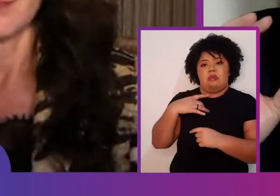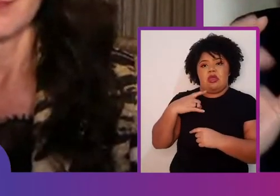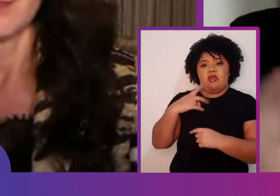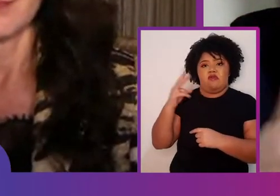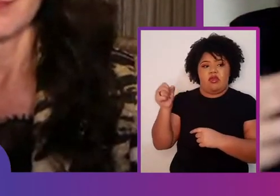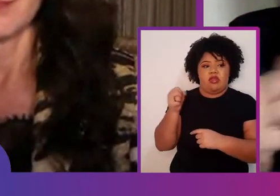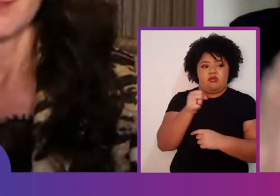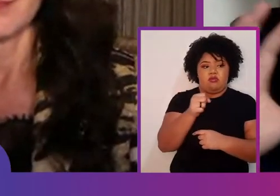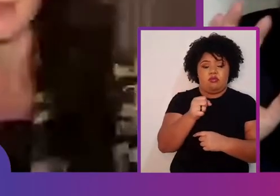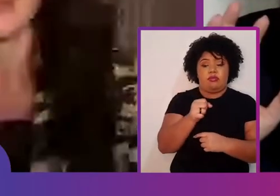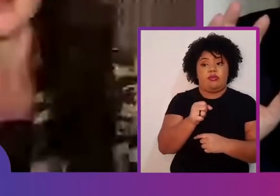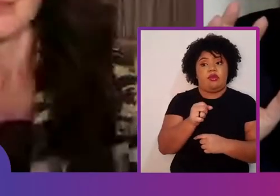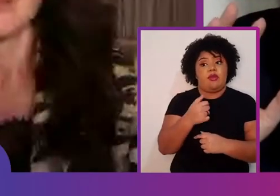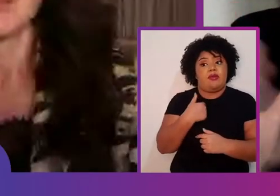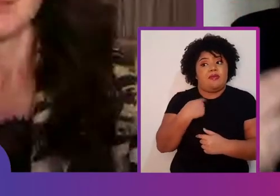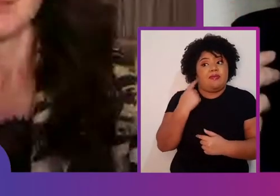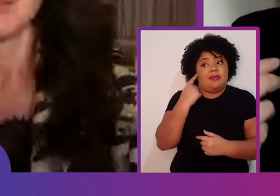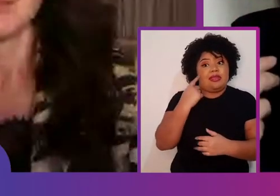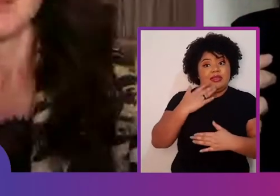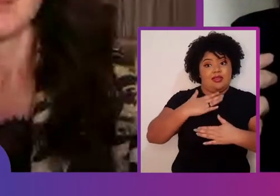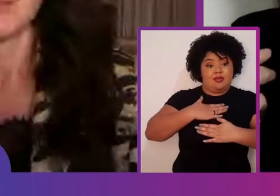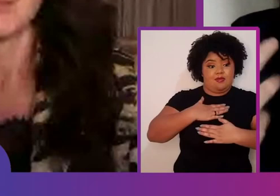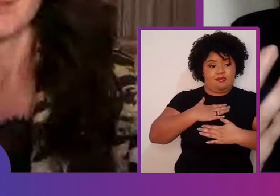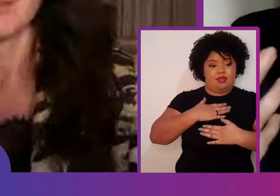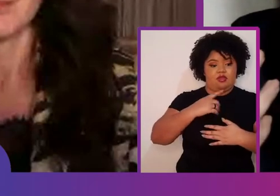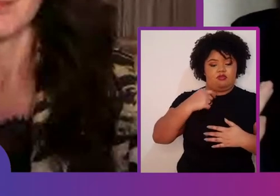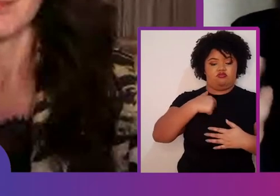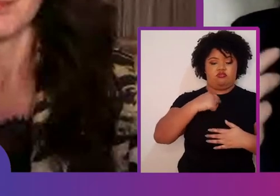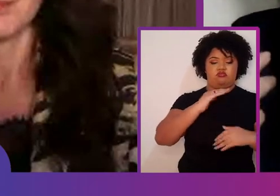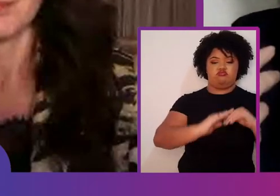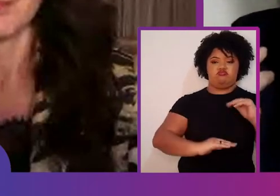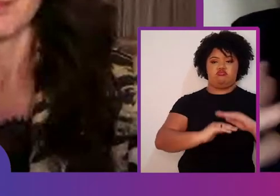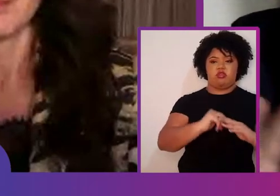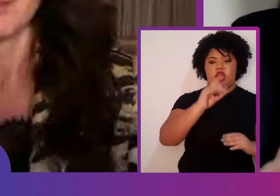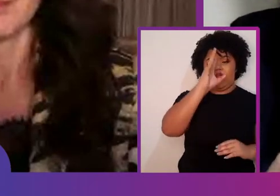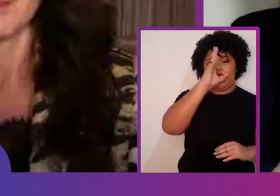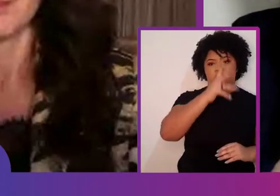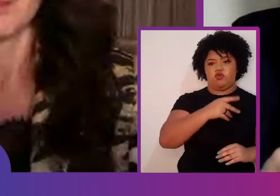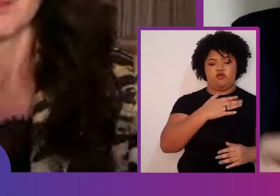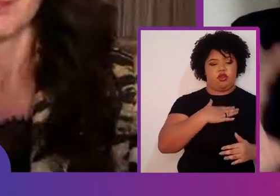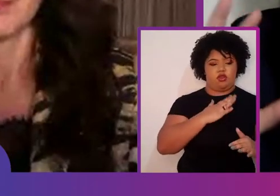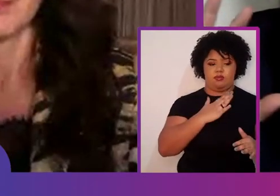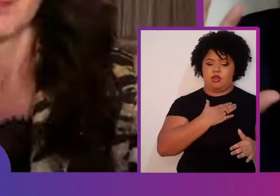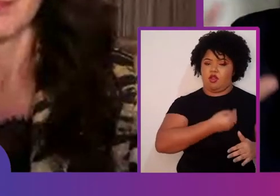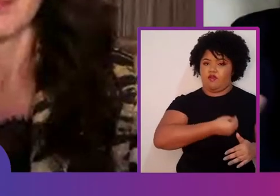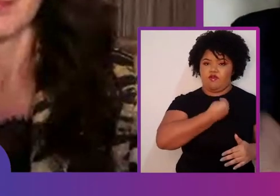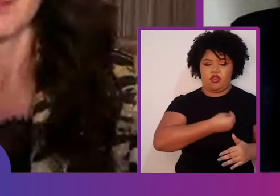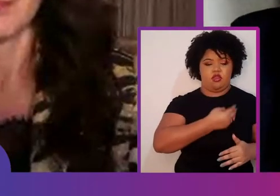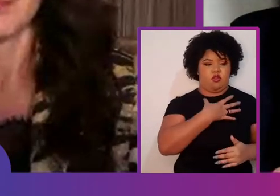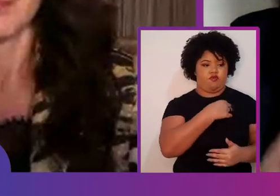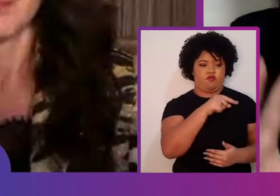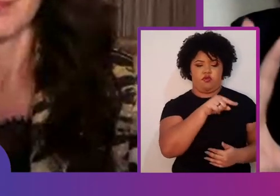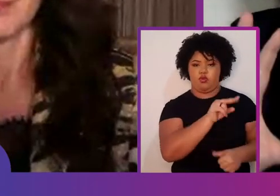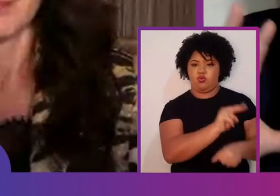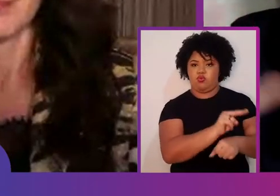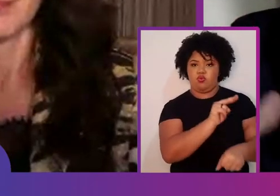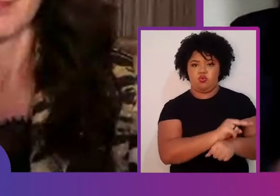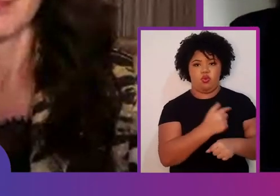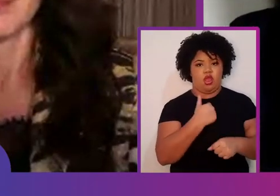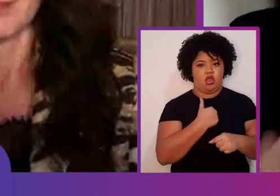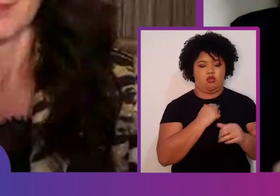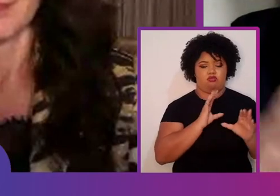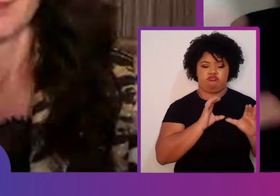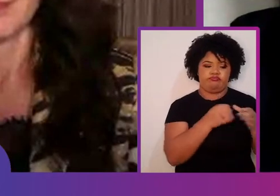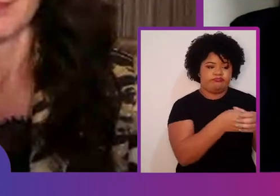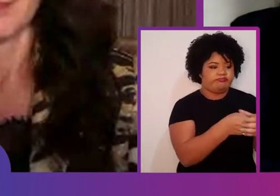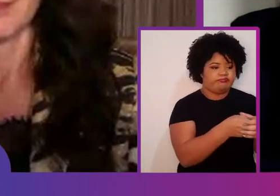lado. Eu vou resolver o meu grupo. Eu vou resolver a minha vida, a vida dos meus filhos. Eu vou me isolar. Eu vou